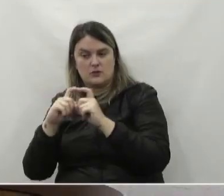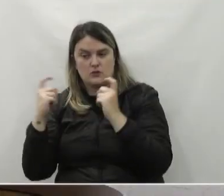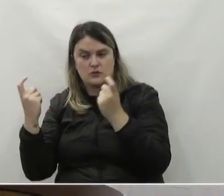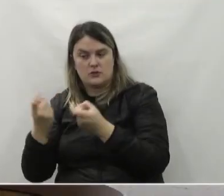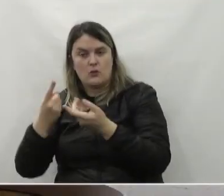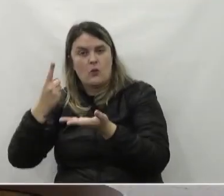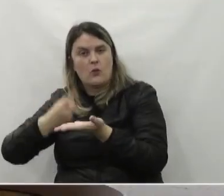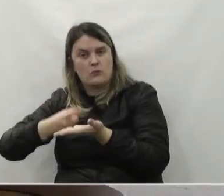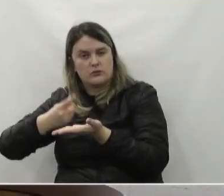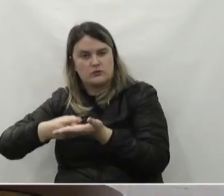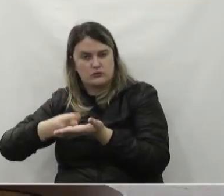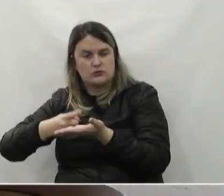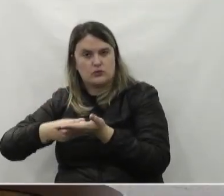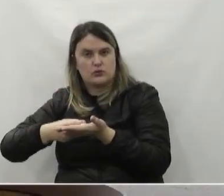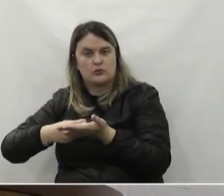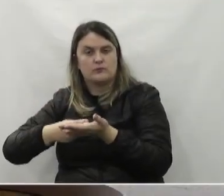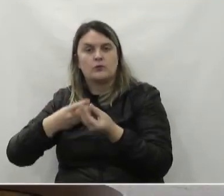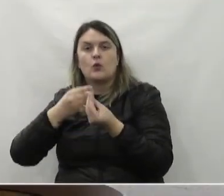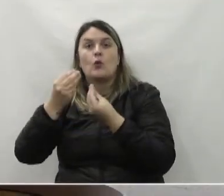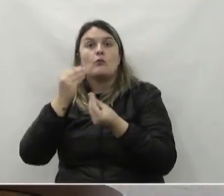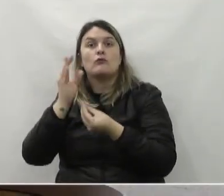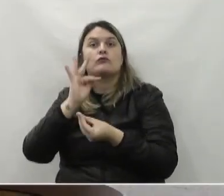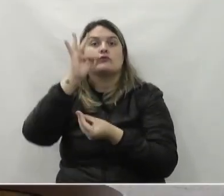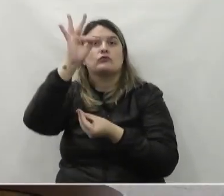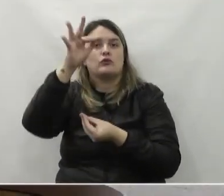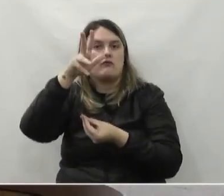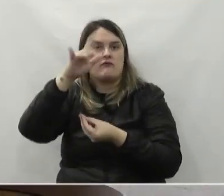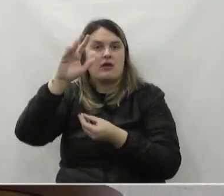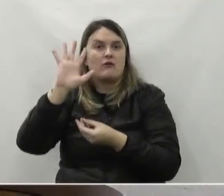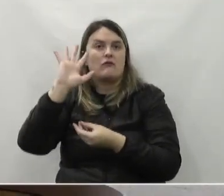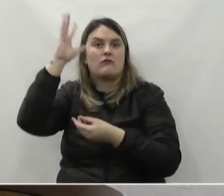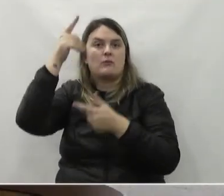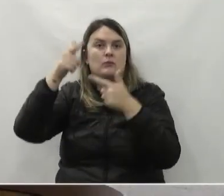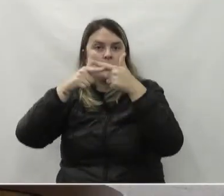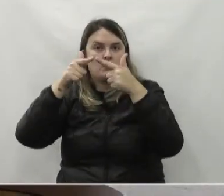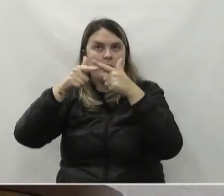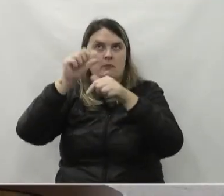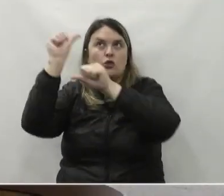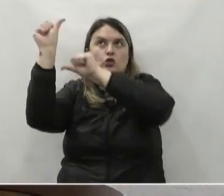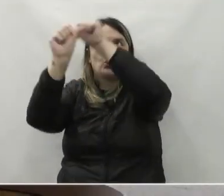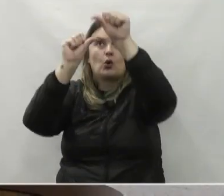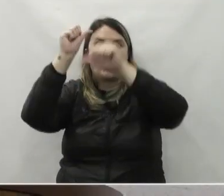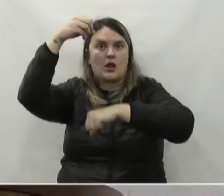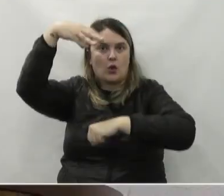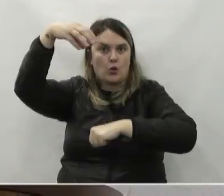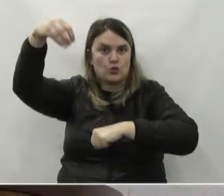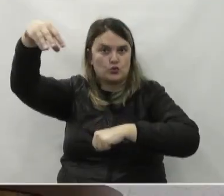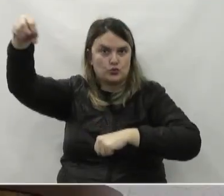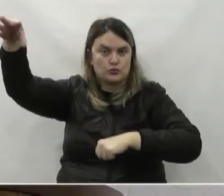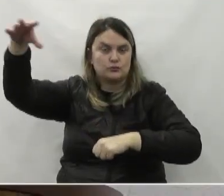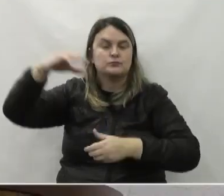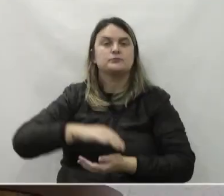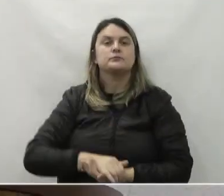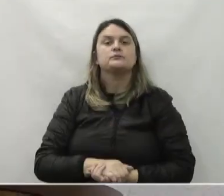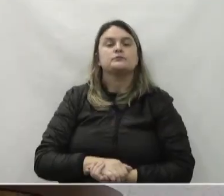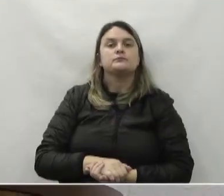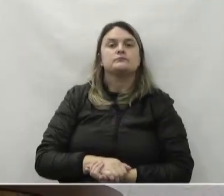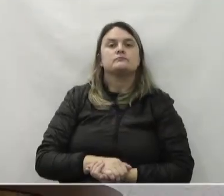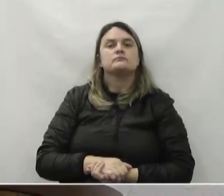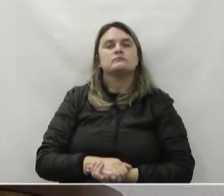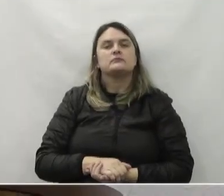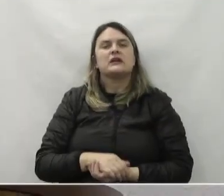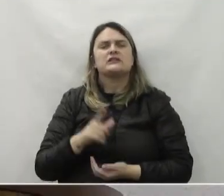judicial referente à implantação da iluminação pública em nosso município. A gente está falando aí de